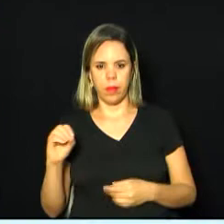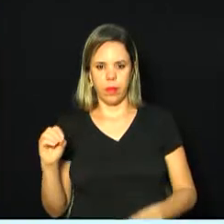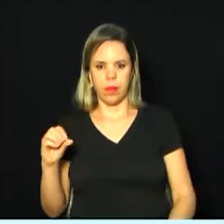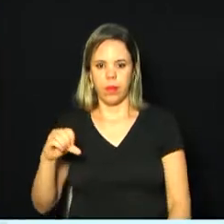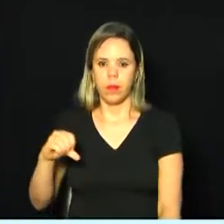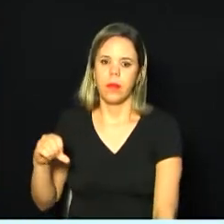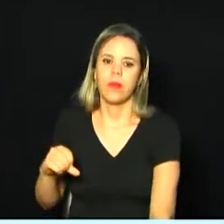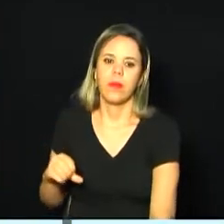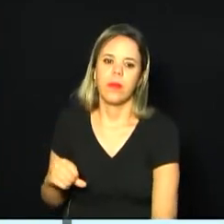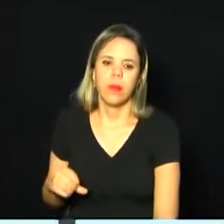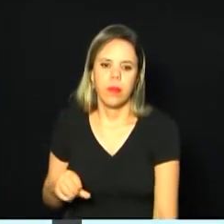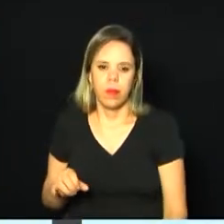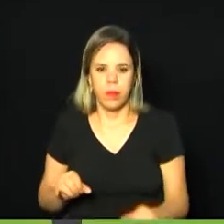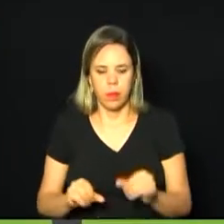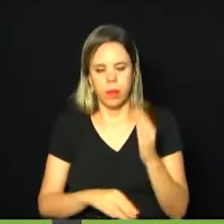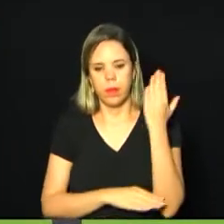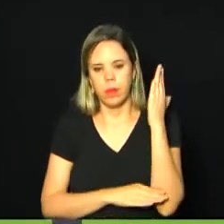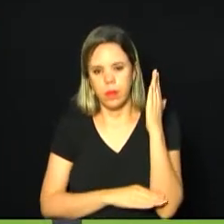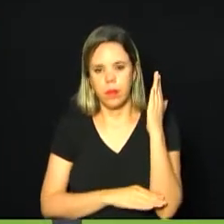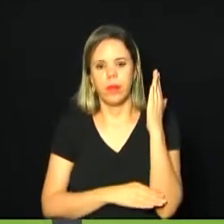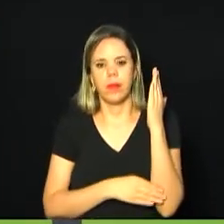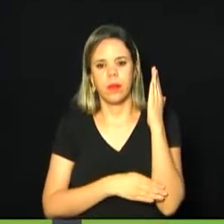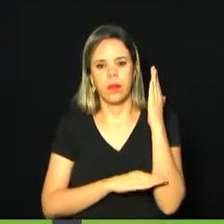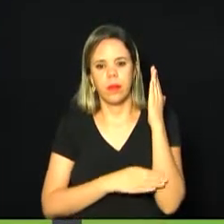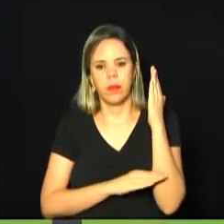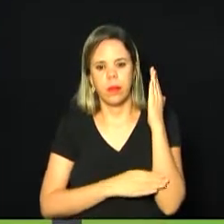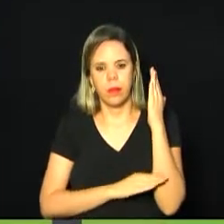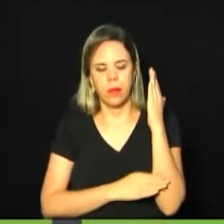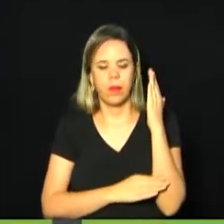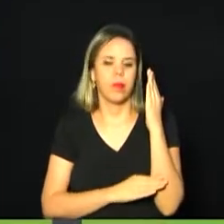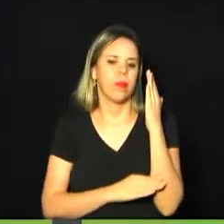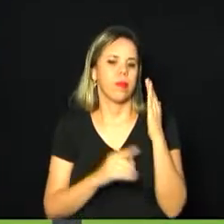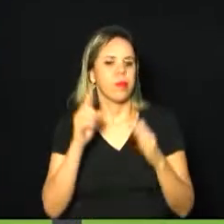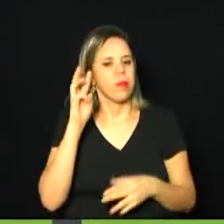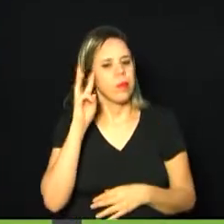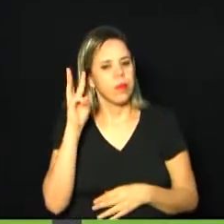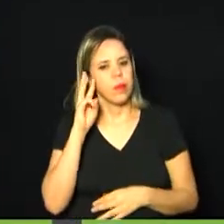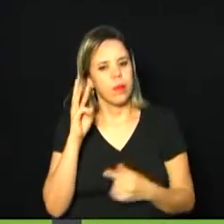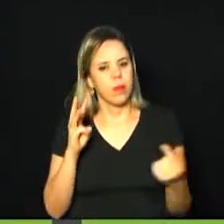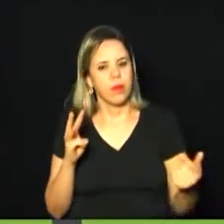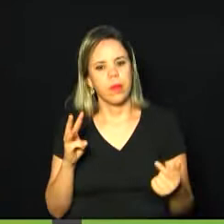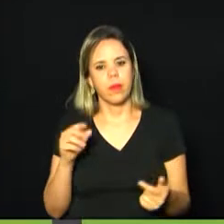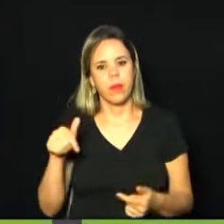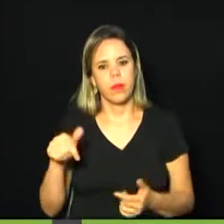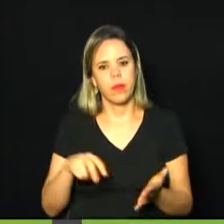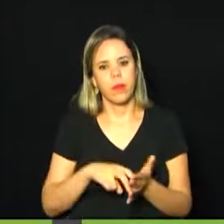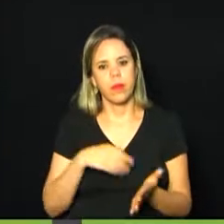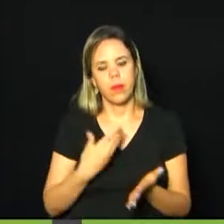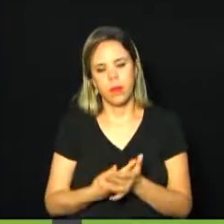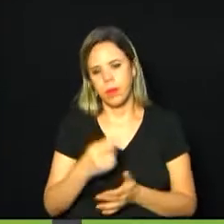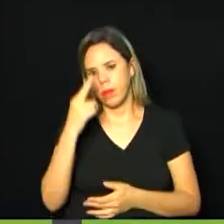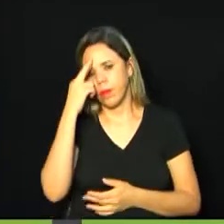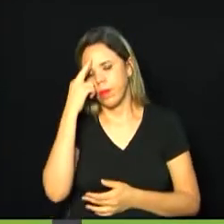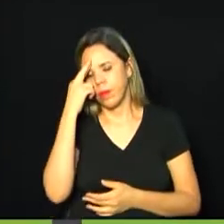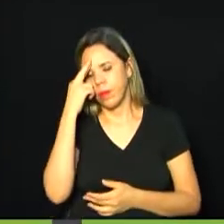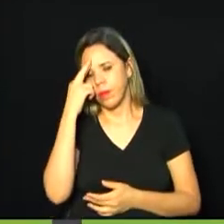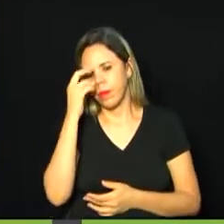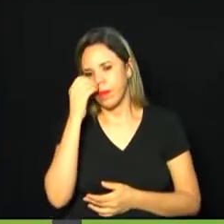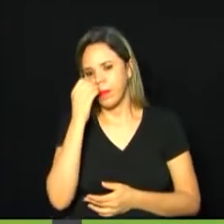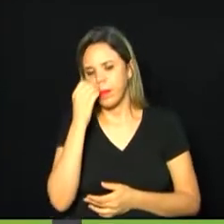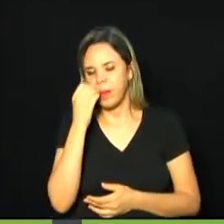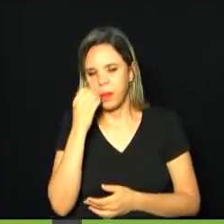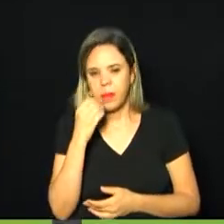199 mercado municipal na terça-feira dia dois abre das sete horas da manhã ao meio-dia